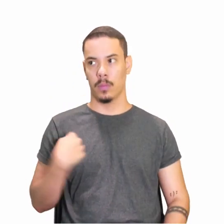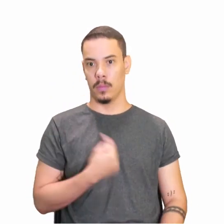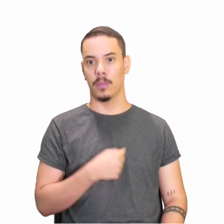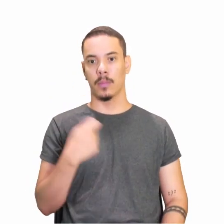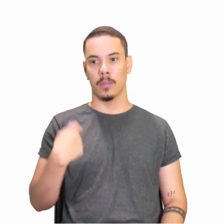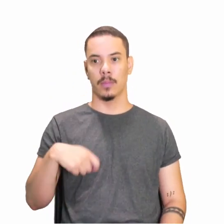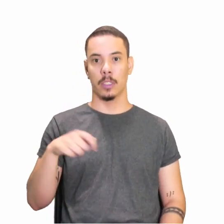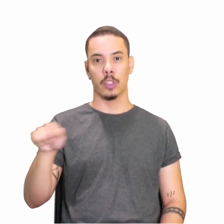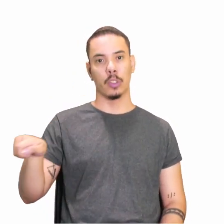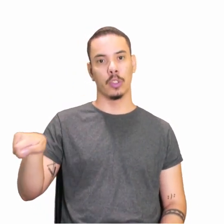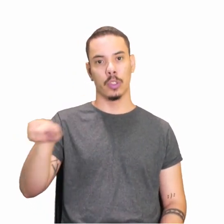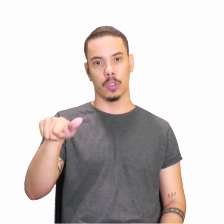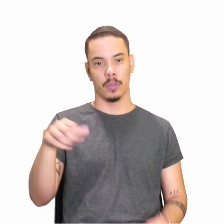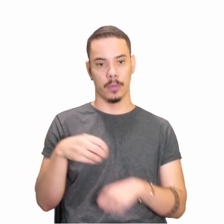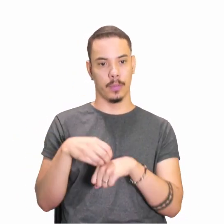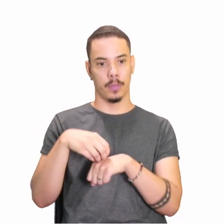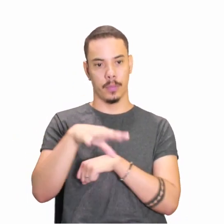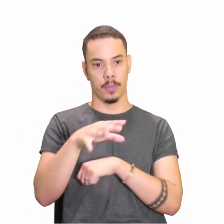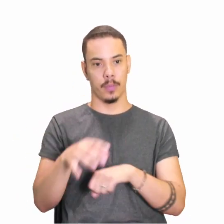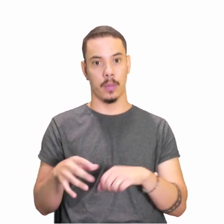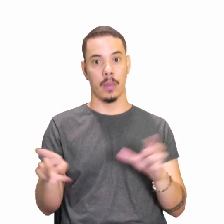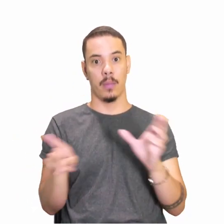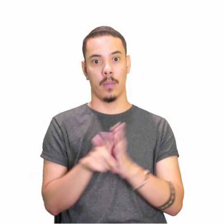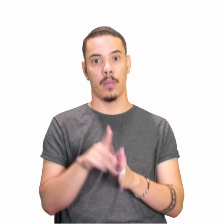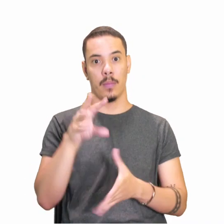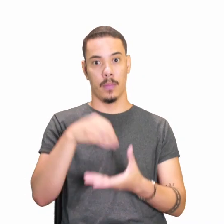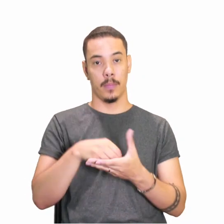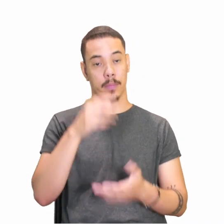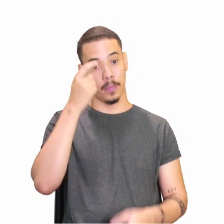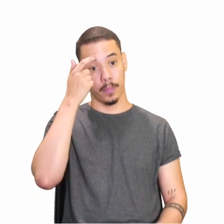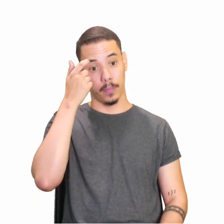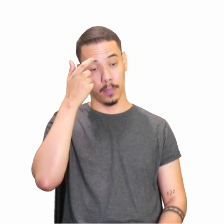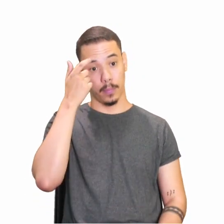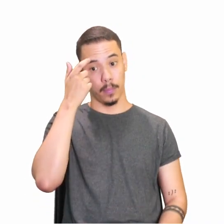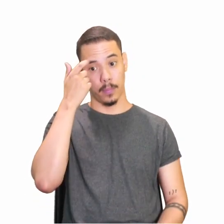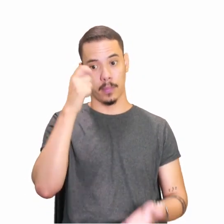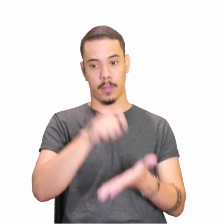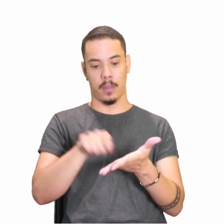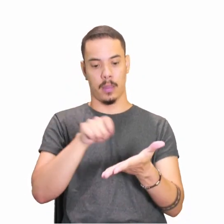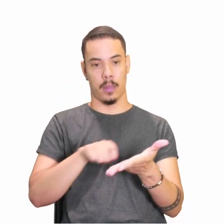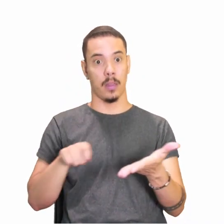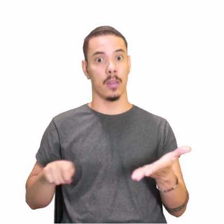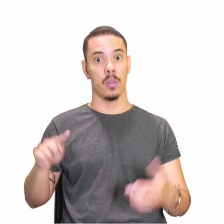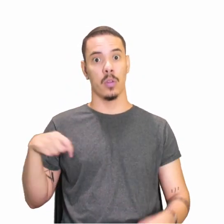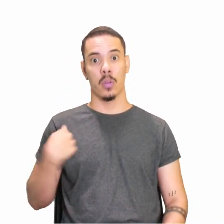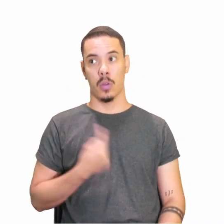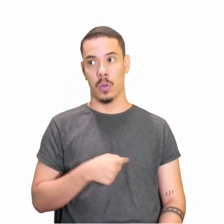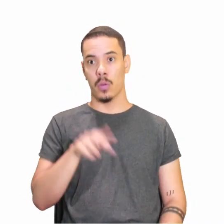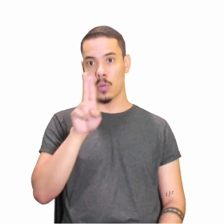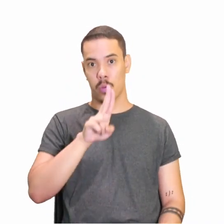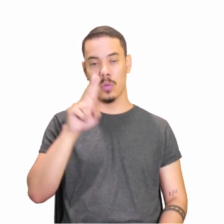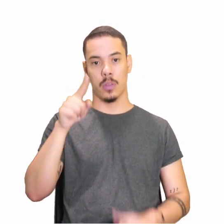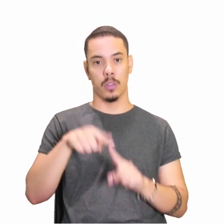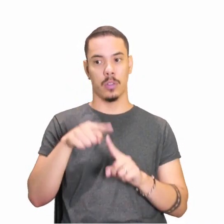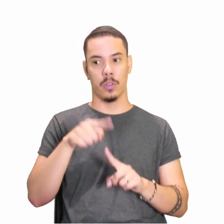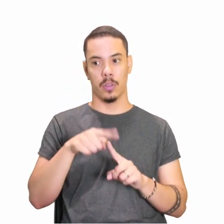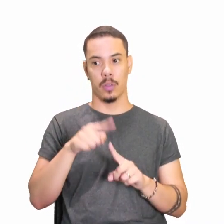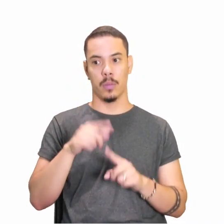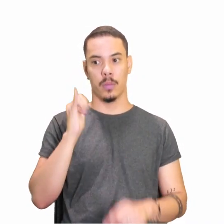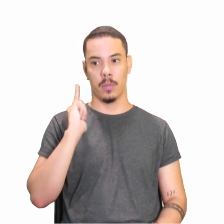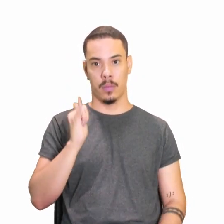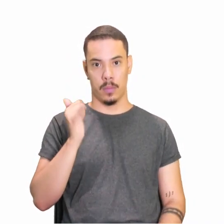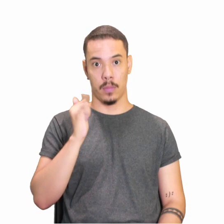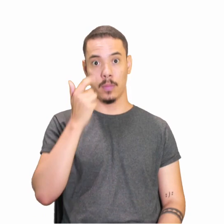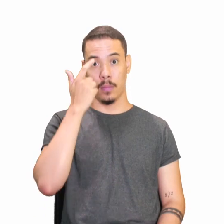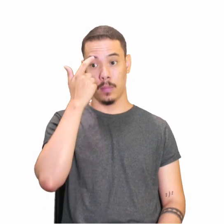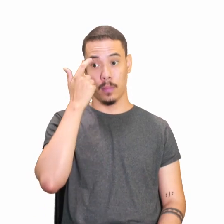As pistas textuais dessa produção. Veja que nós estamos trabalhando com a tipologia narrativa.